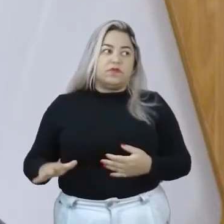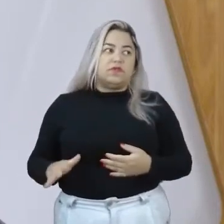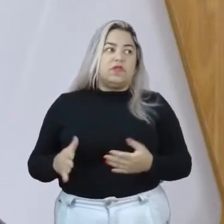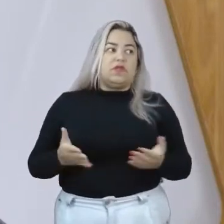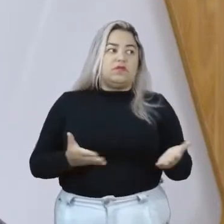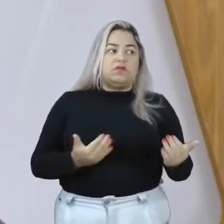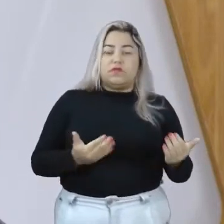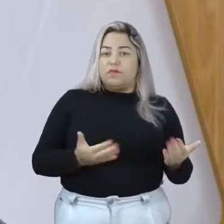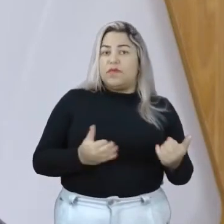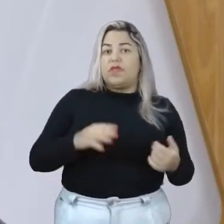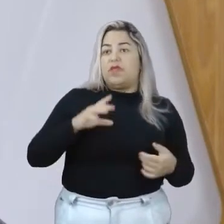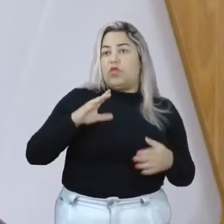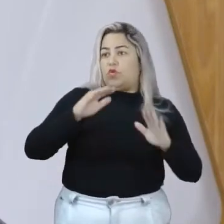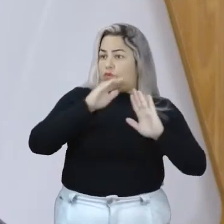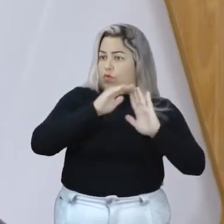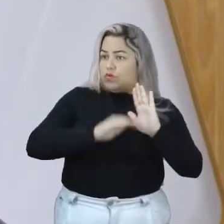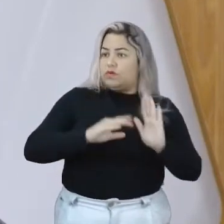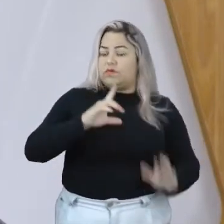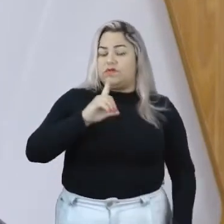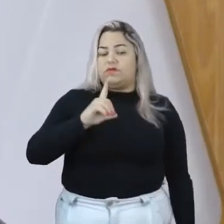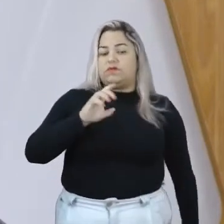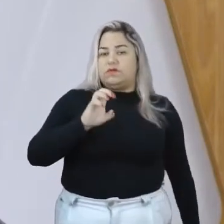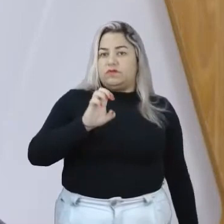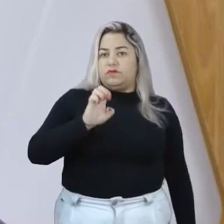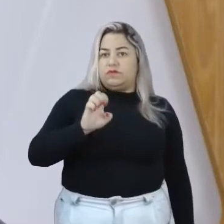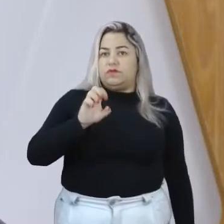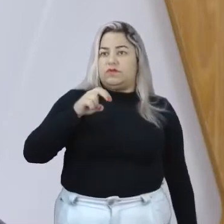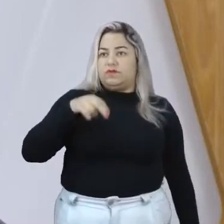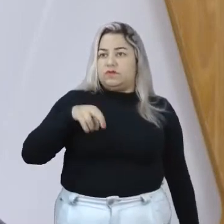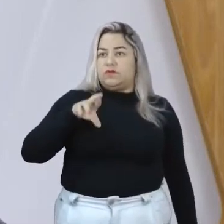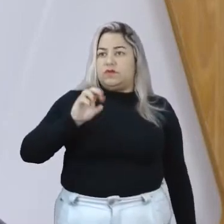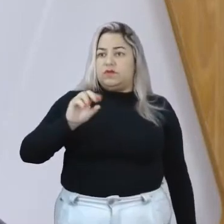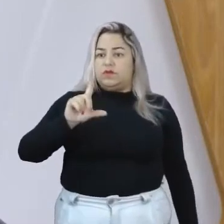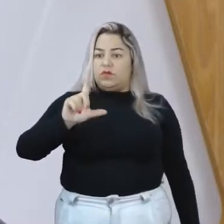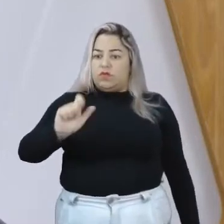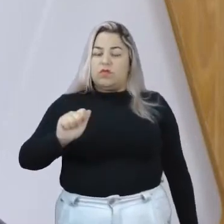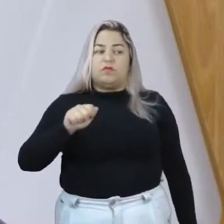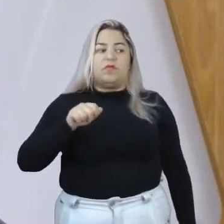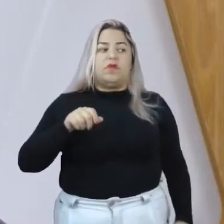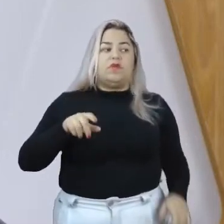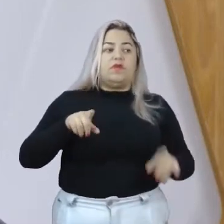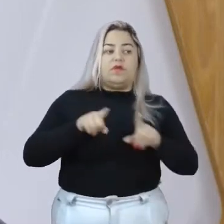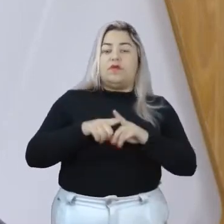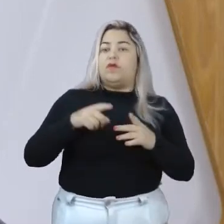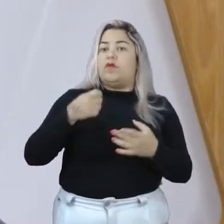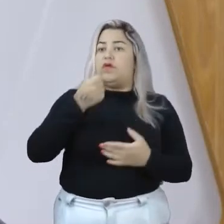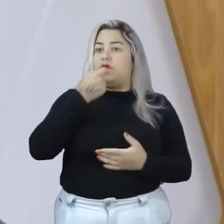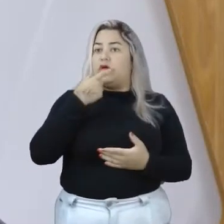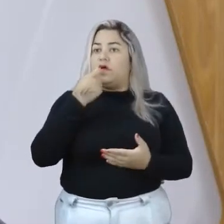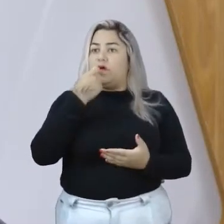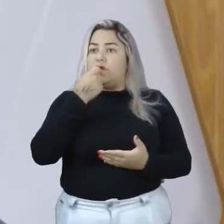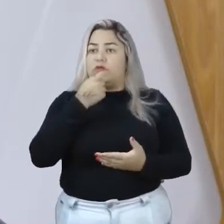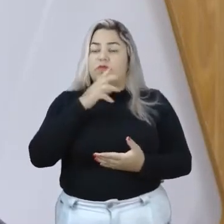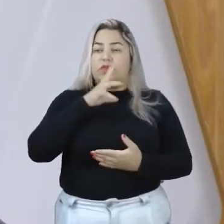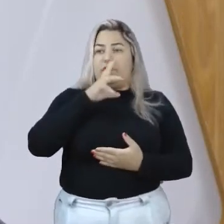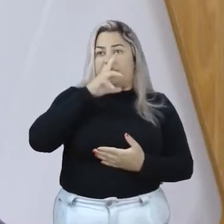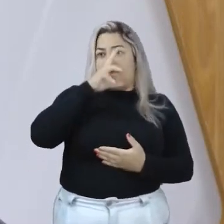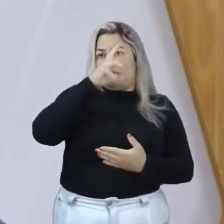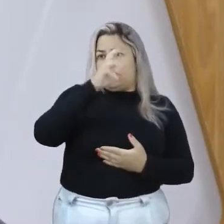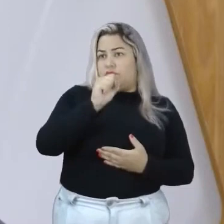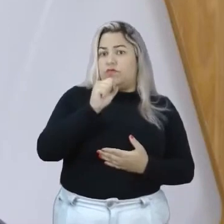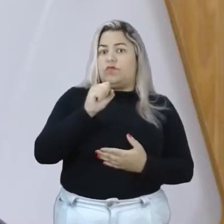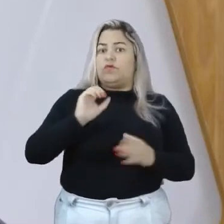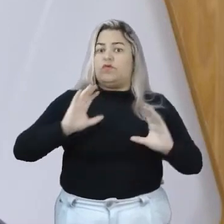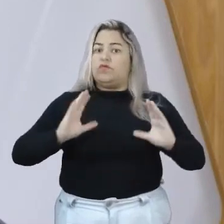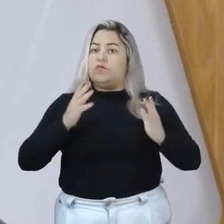adolescentes, o Desenrola, que está mexendo na dívida aí do povo brasileiro, o Farmácia Popular, que voltou mais forte, com mais remédios